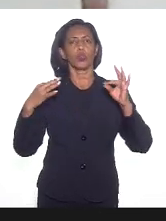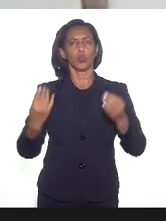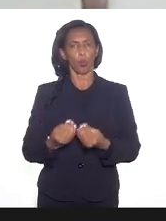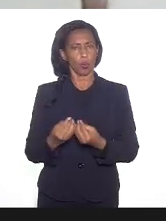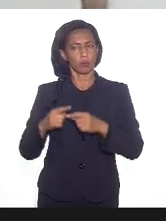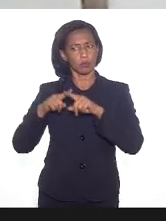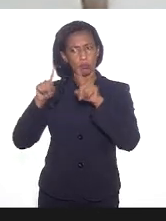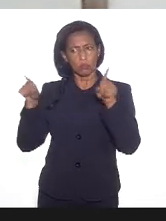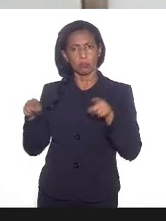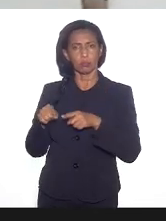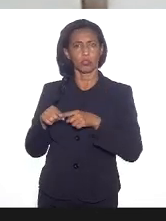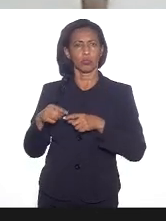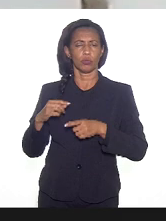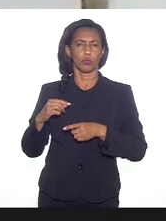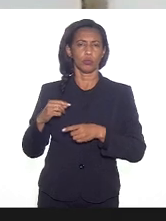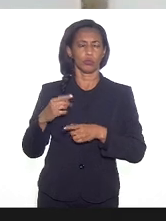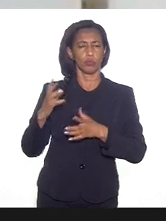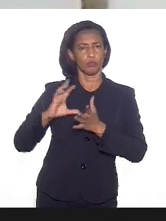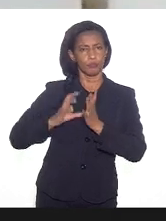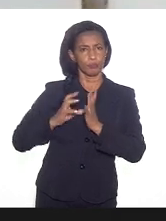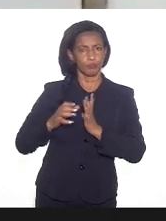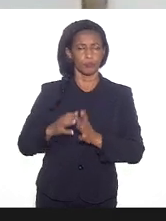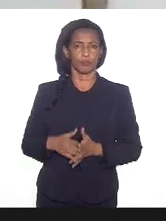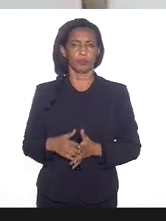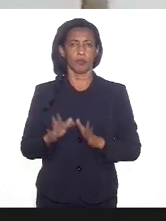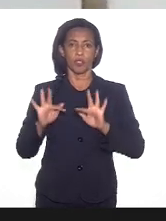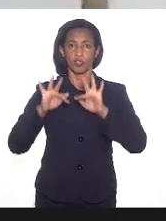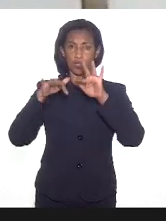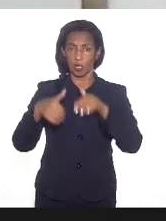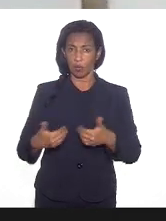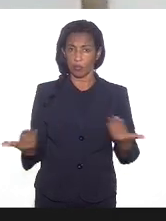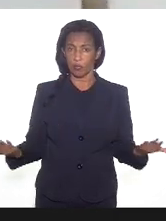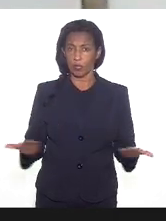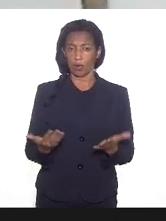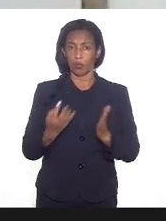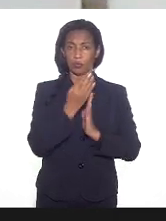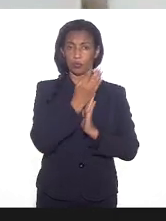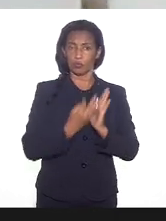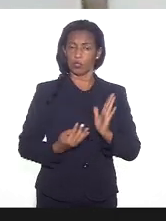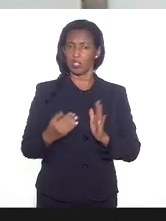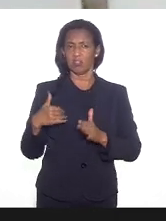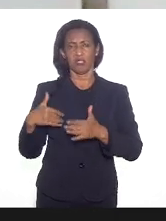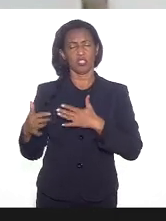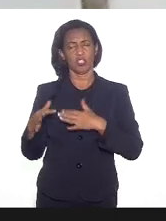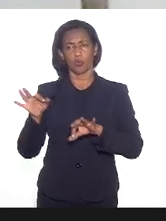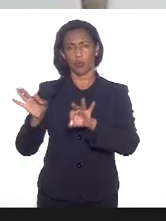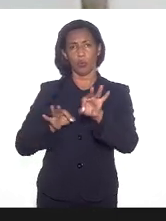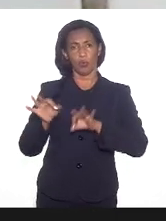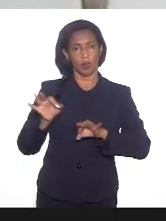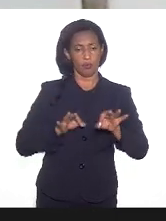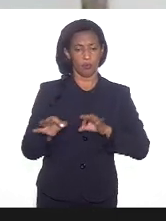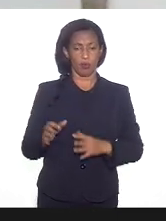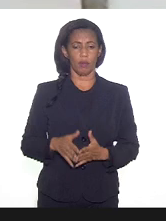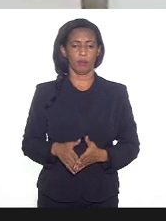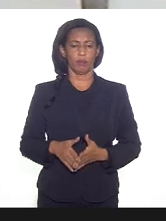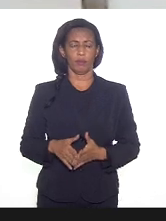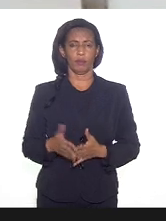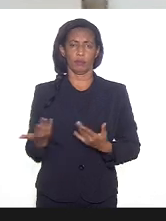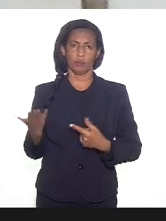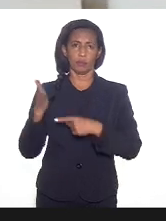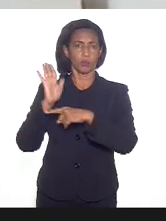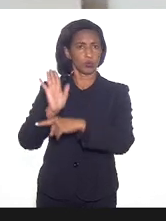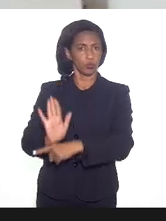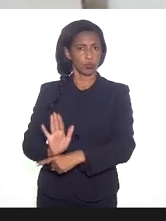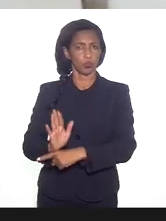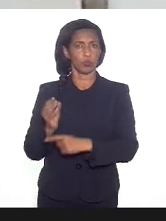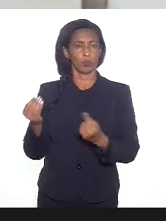vocês. A gente chega ao final desse trabalho com dois relatórios e, de qualquer forma, ambos, acho que, de certa forma, contribuem para